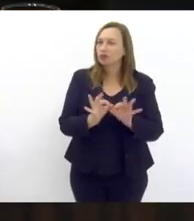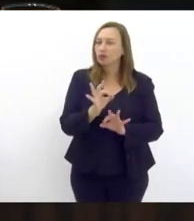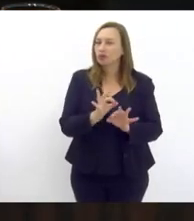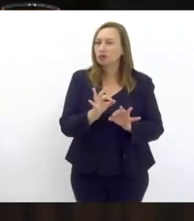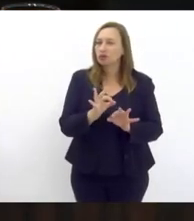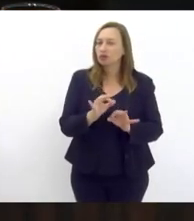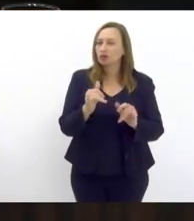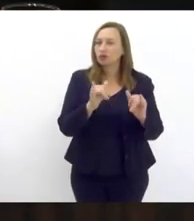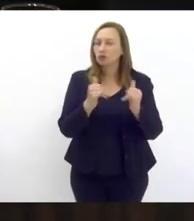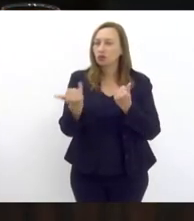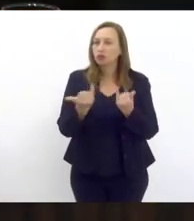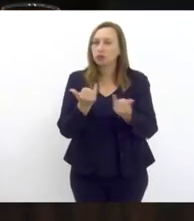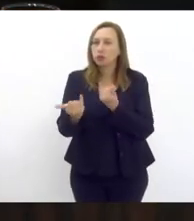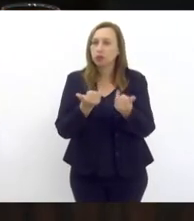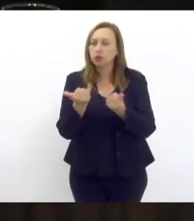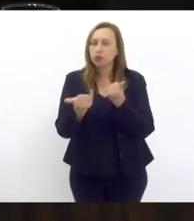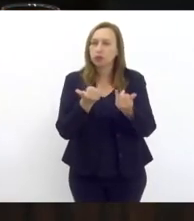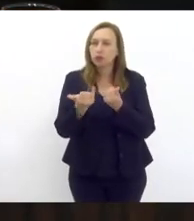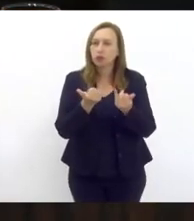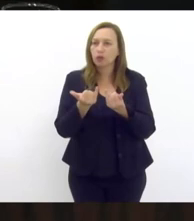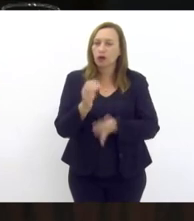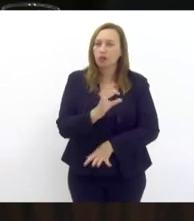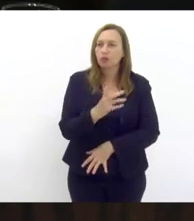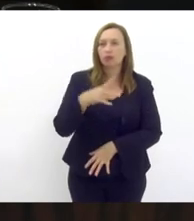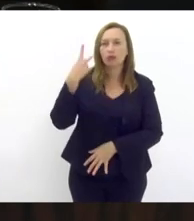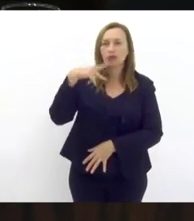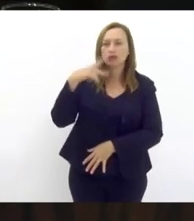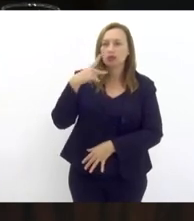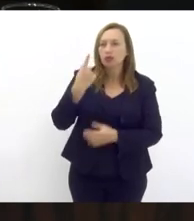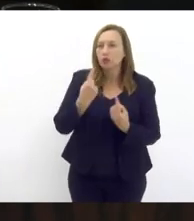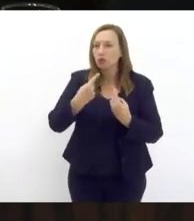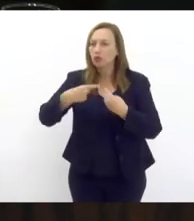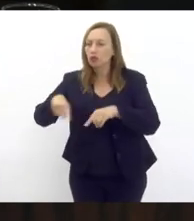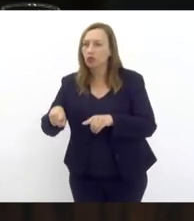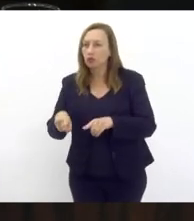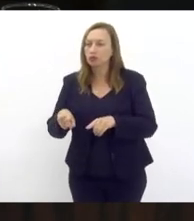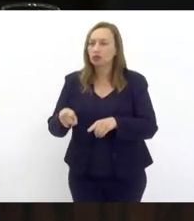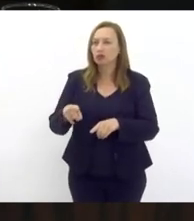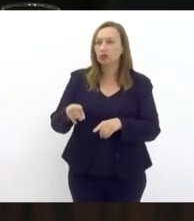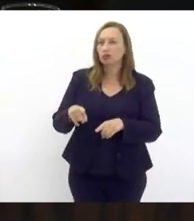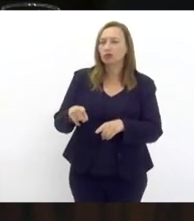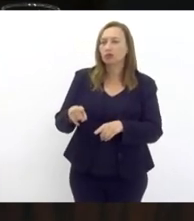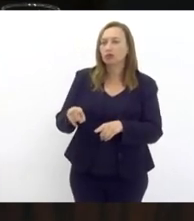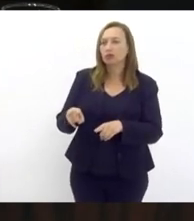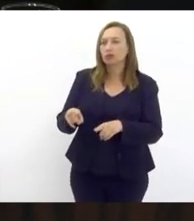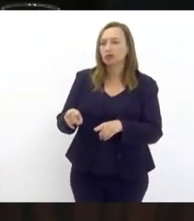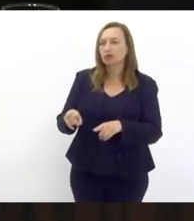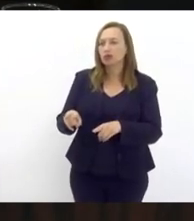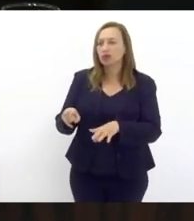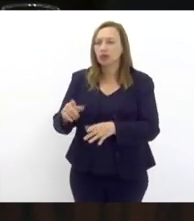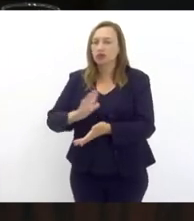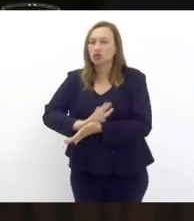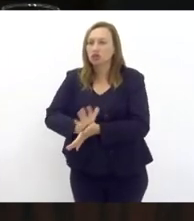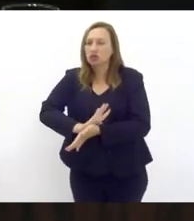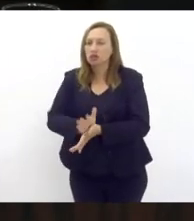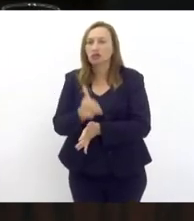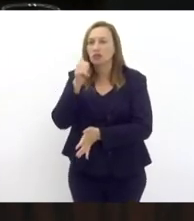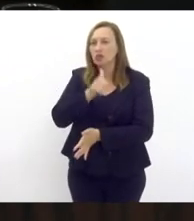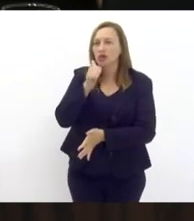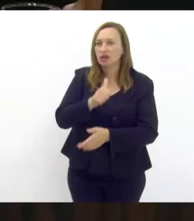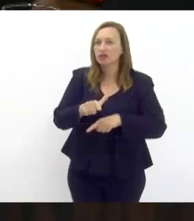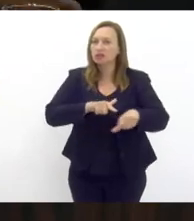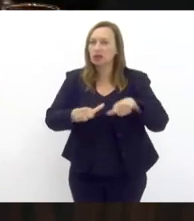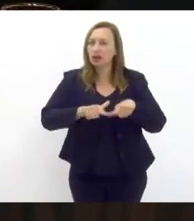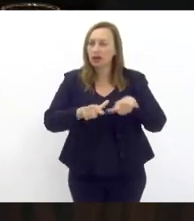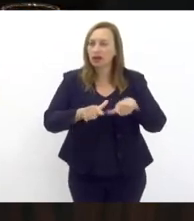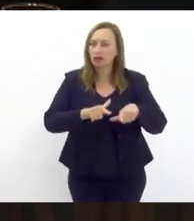informação sobre a política de combate à discriminação da mulher no mercado de trabalho, no âmbito